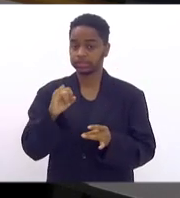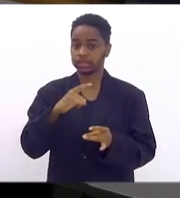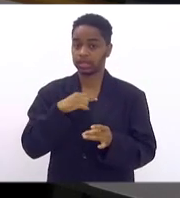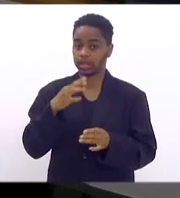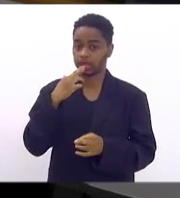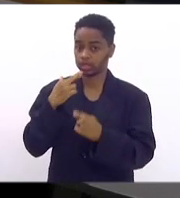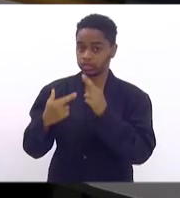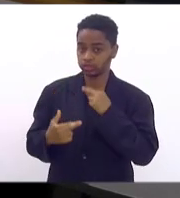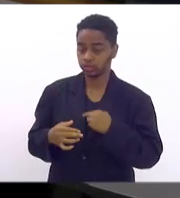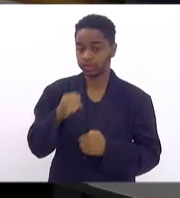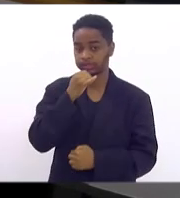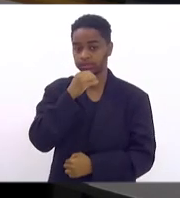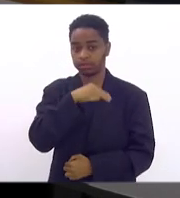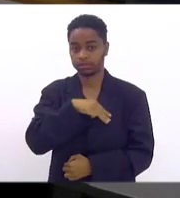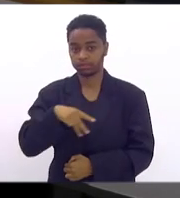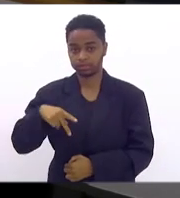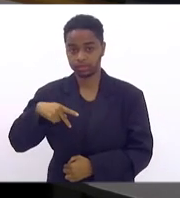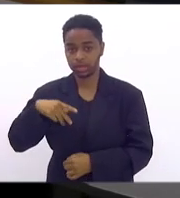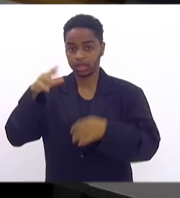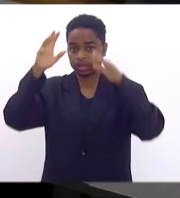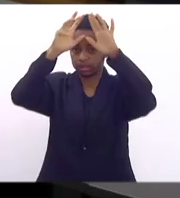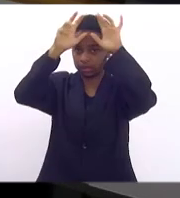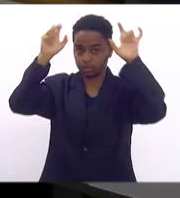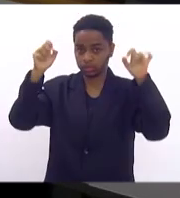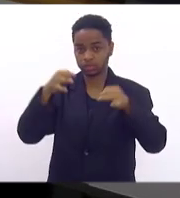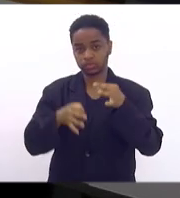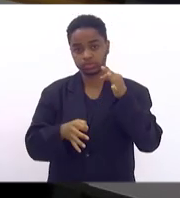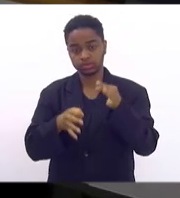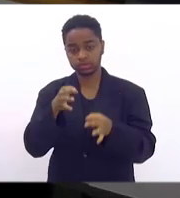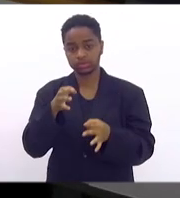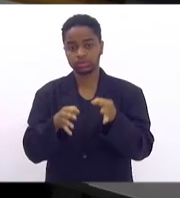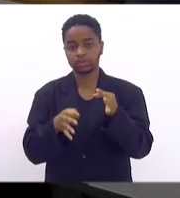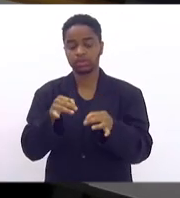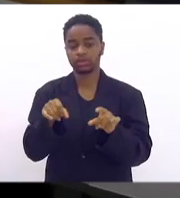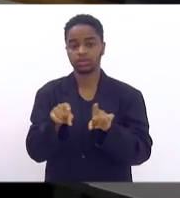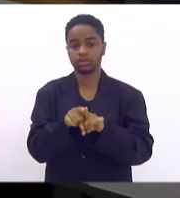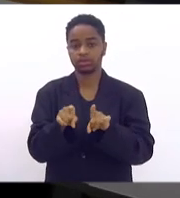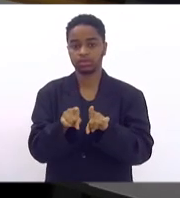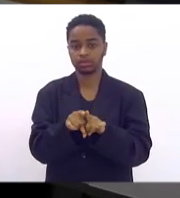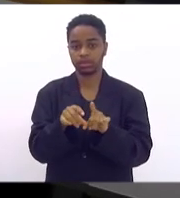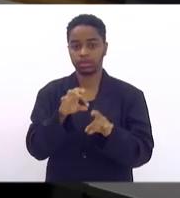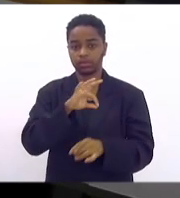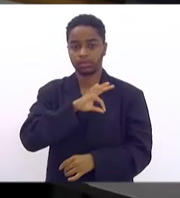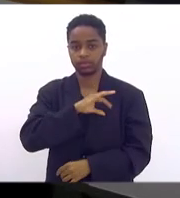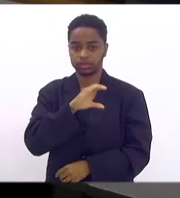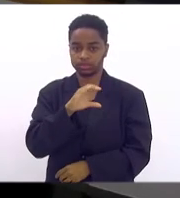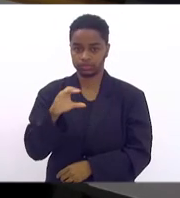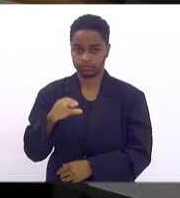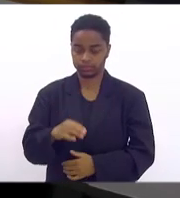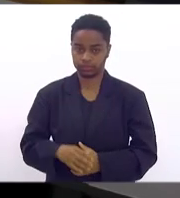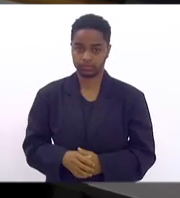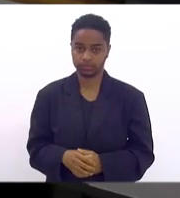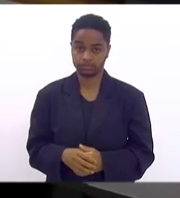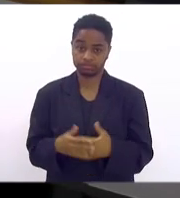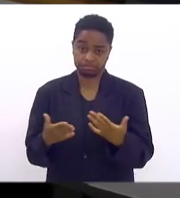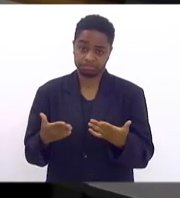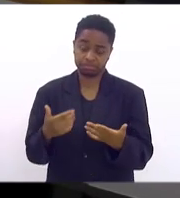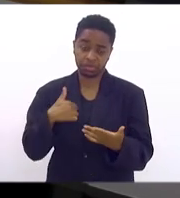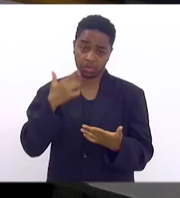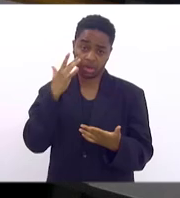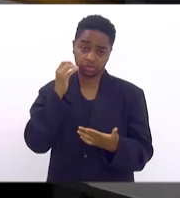do Ministério Público, do Tribunal de Justiça e da própria Polícia Civil, eu não tenho